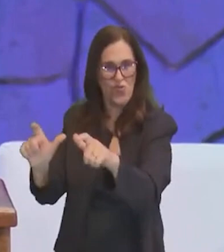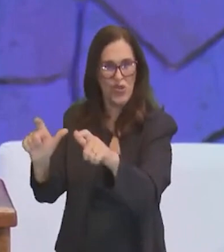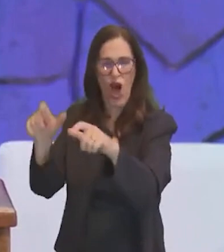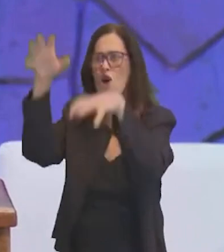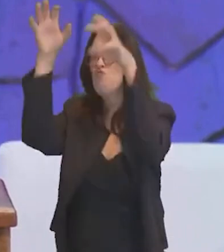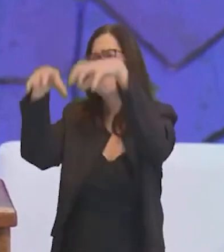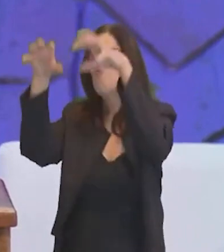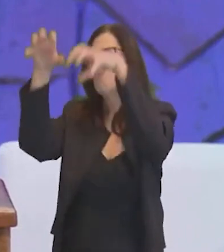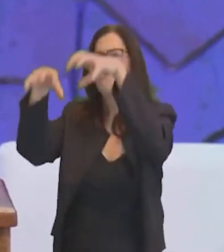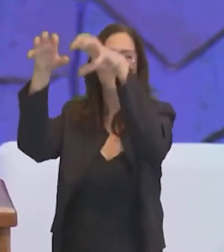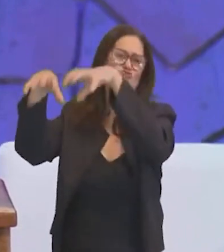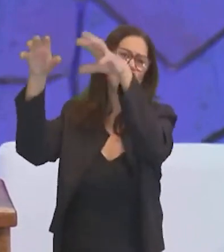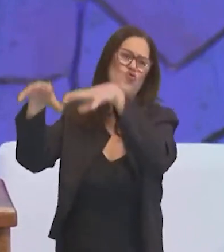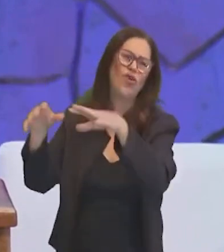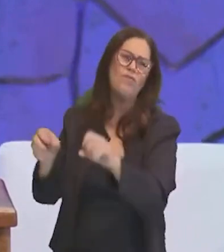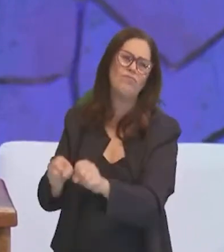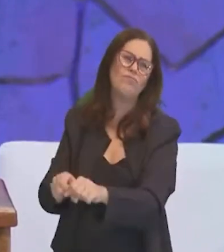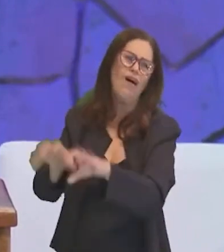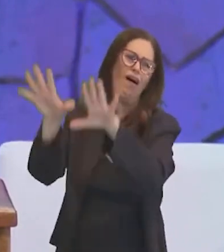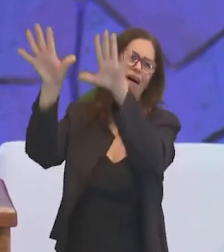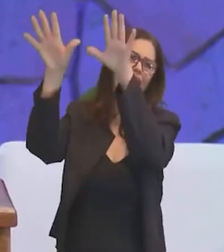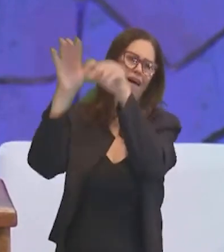chuvas abundantes no tempo certo,